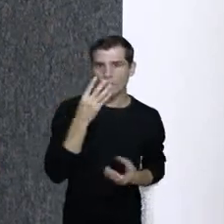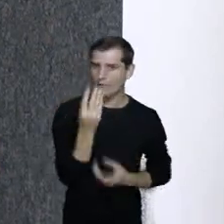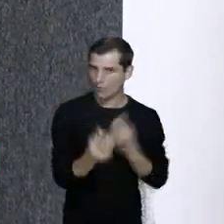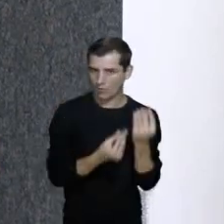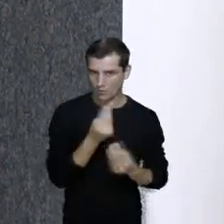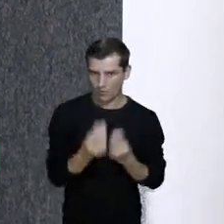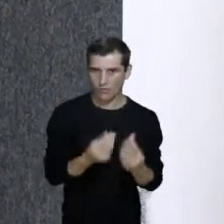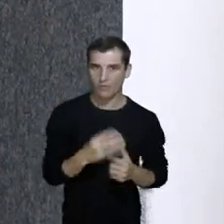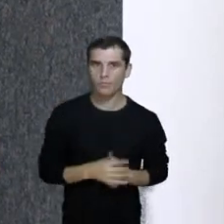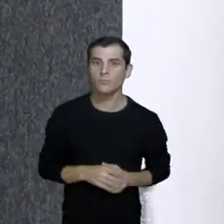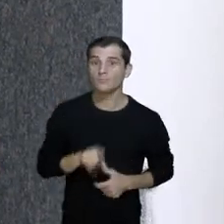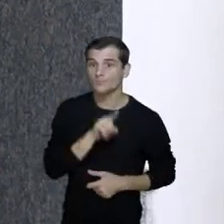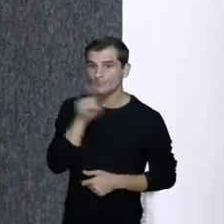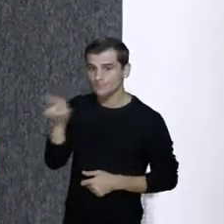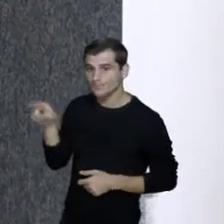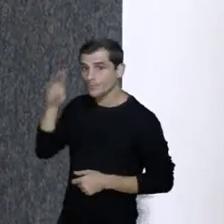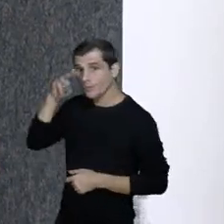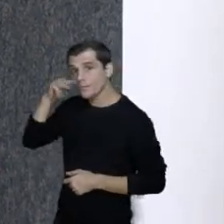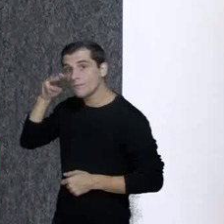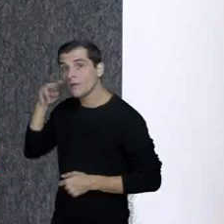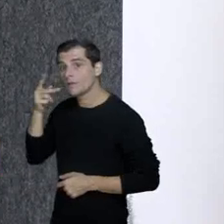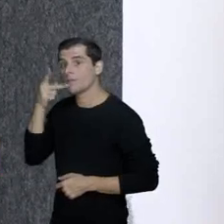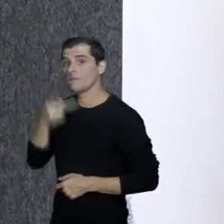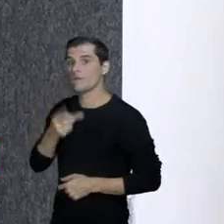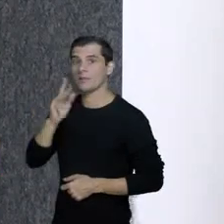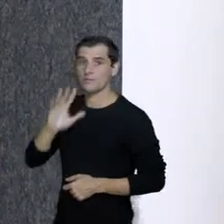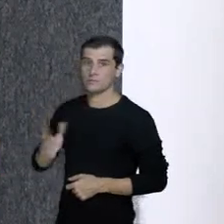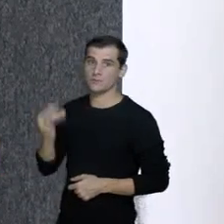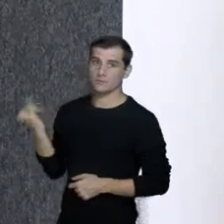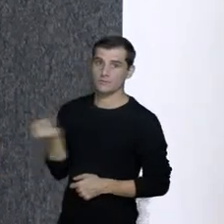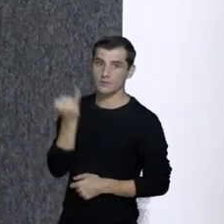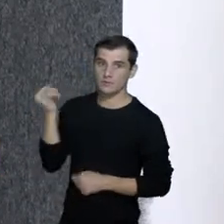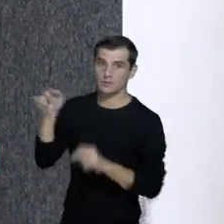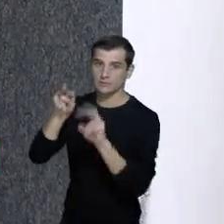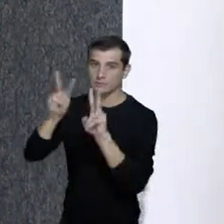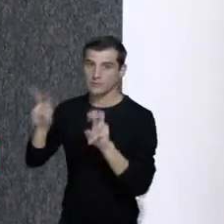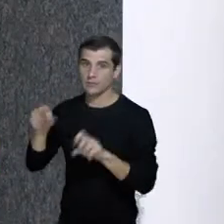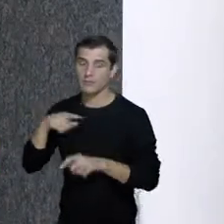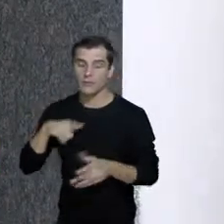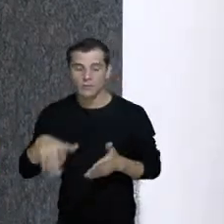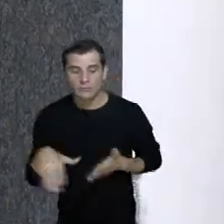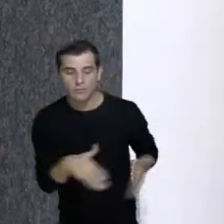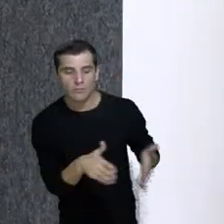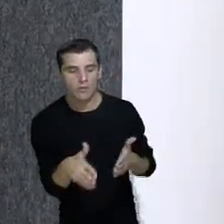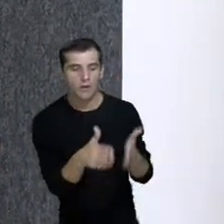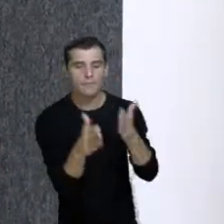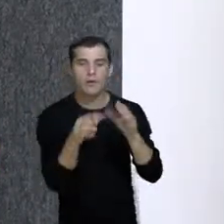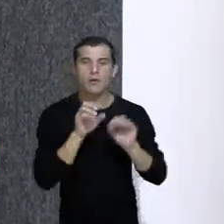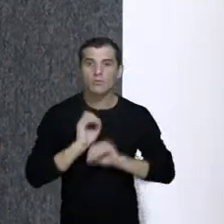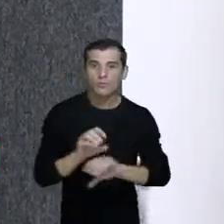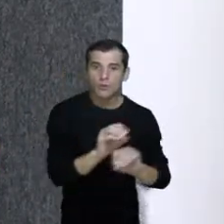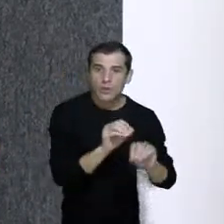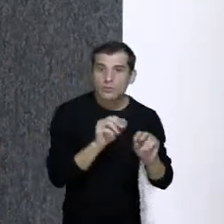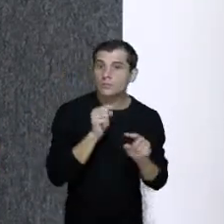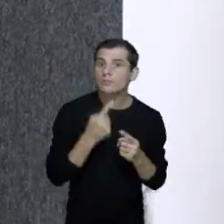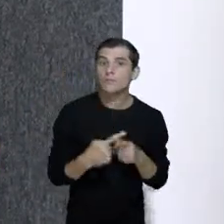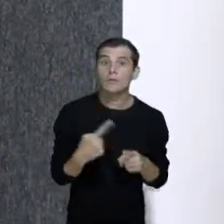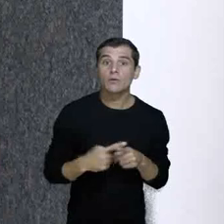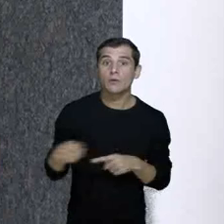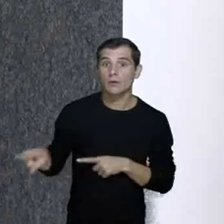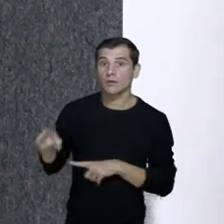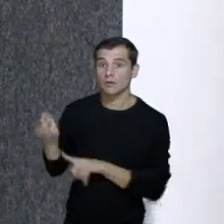e que eu comentava com o Luciano quer dizer o nosso caminho por que educação a sociedade muda quando os